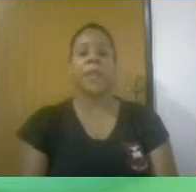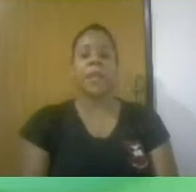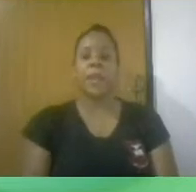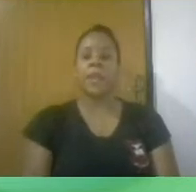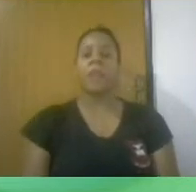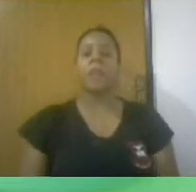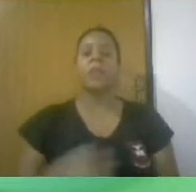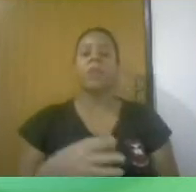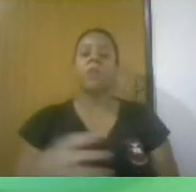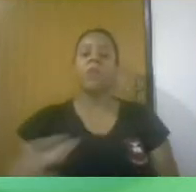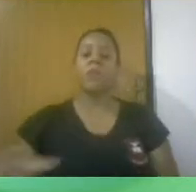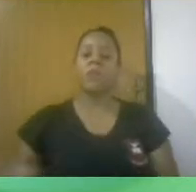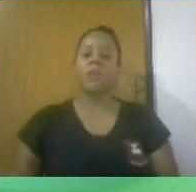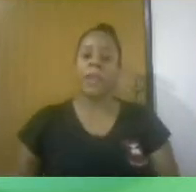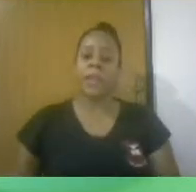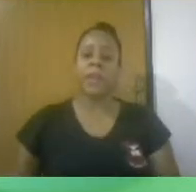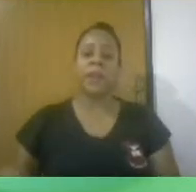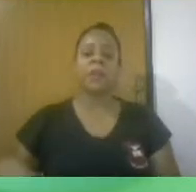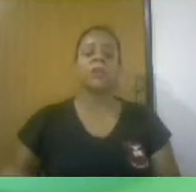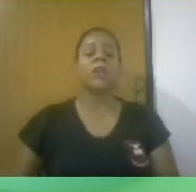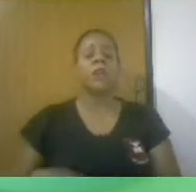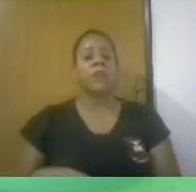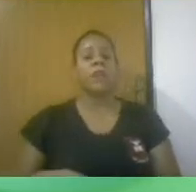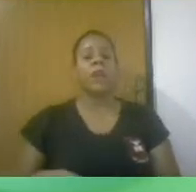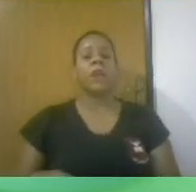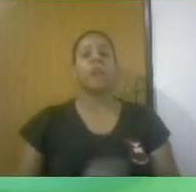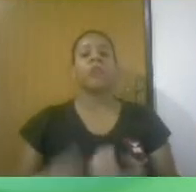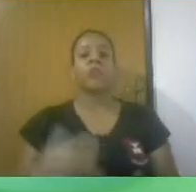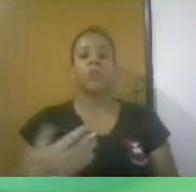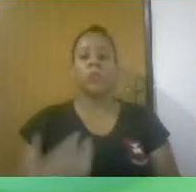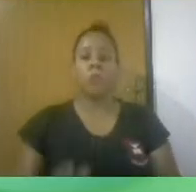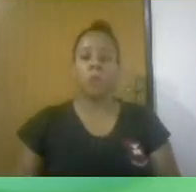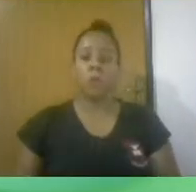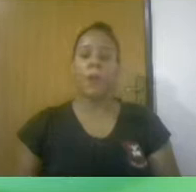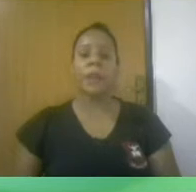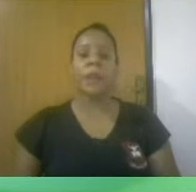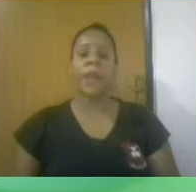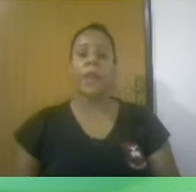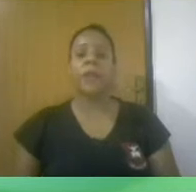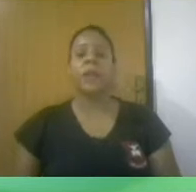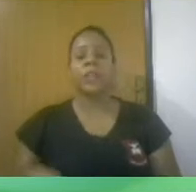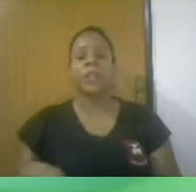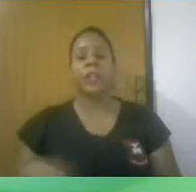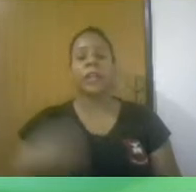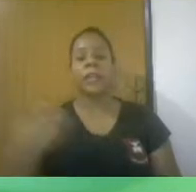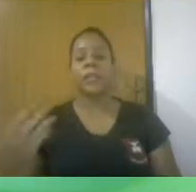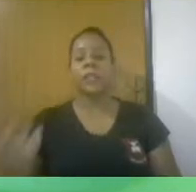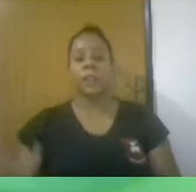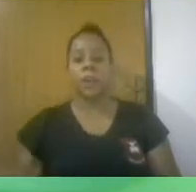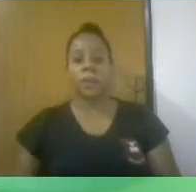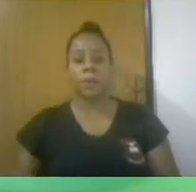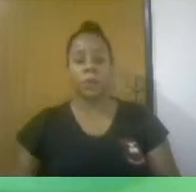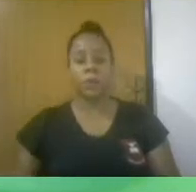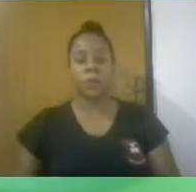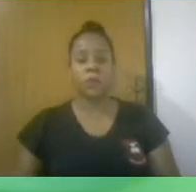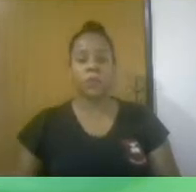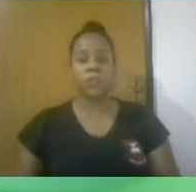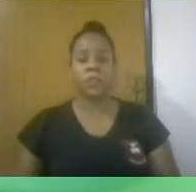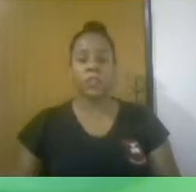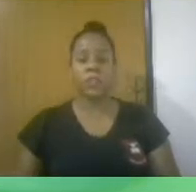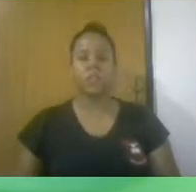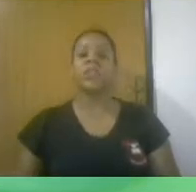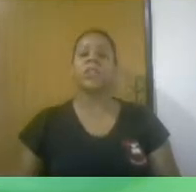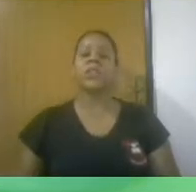Sá. Ele criou algumas aldeias, né, continuou com a ideia de catequizar